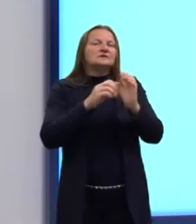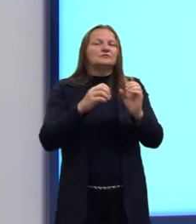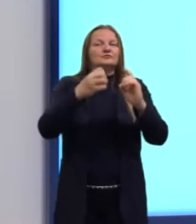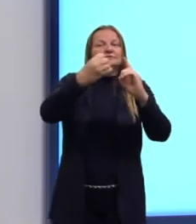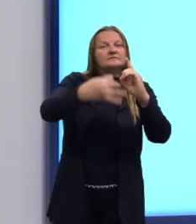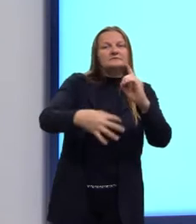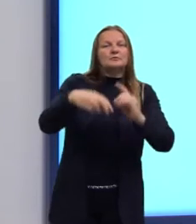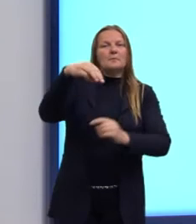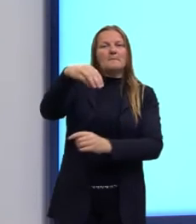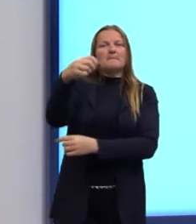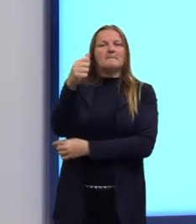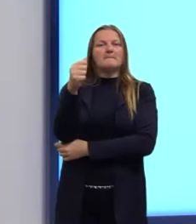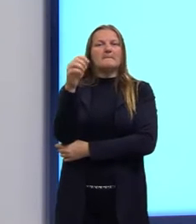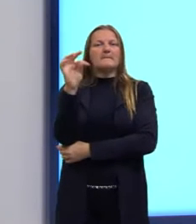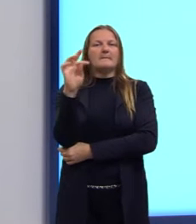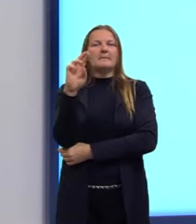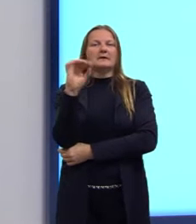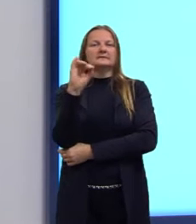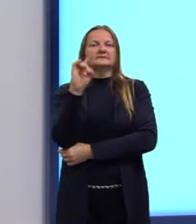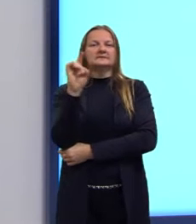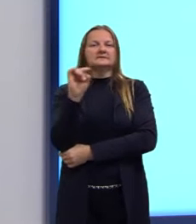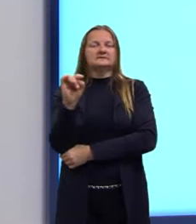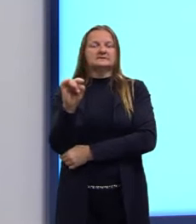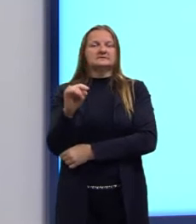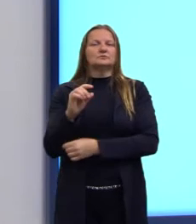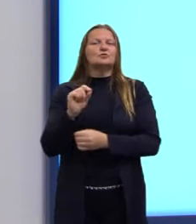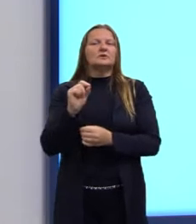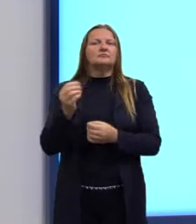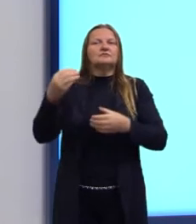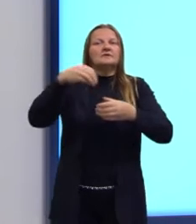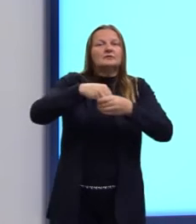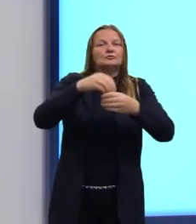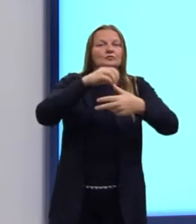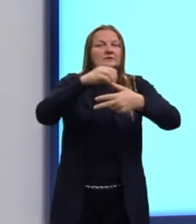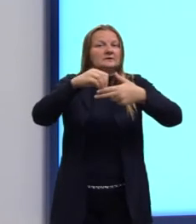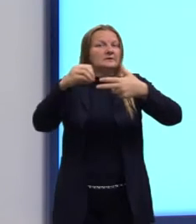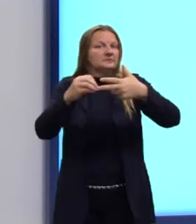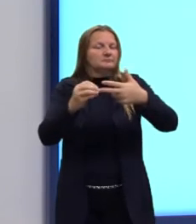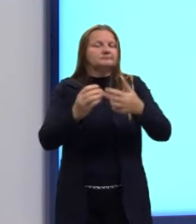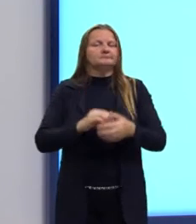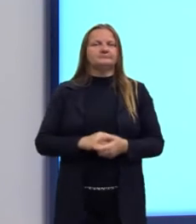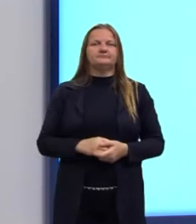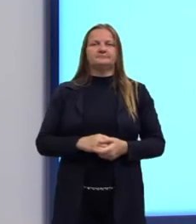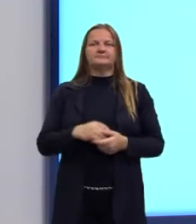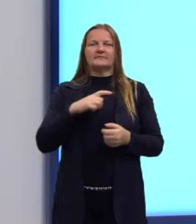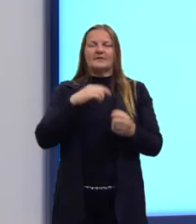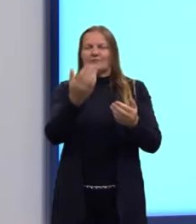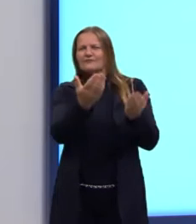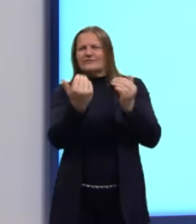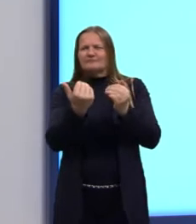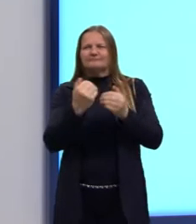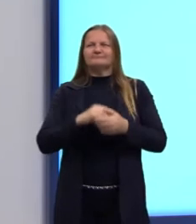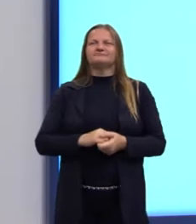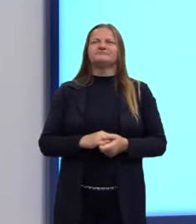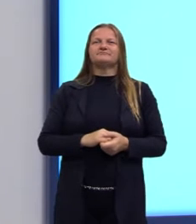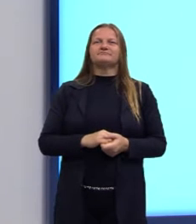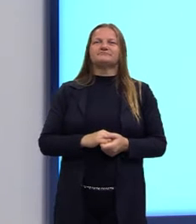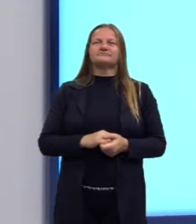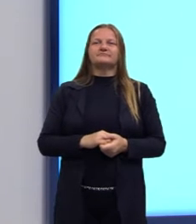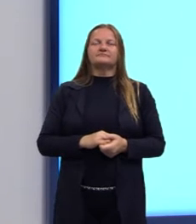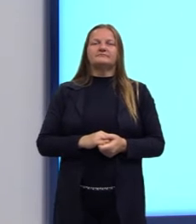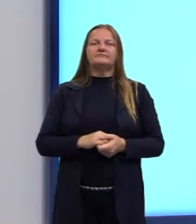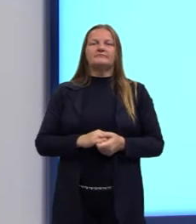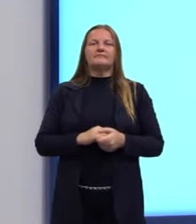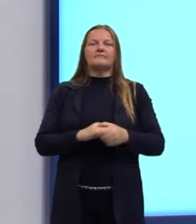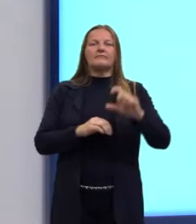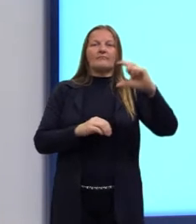utilizamos aí de matrizes o que que costuma cair nas questões do Enem Então vamos lá a matriz então uma